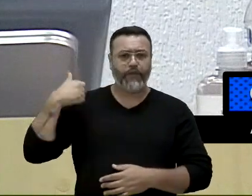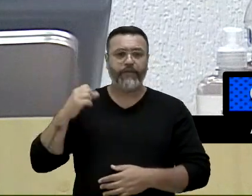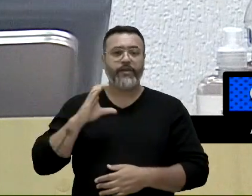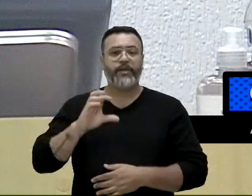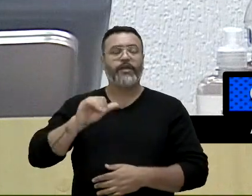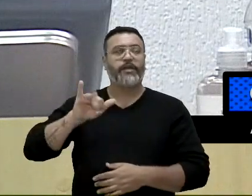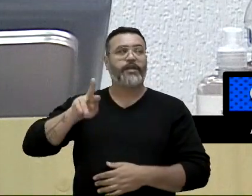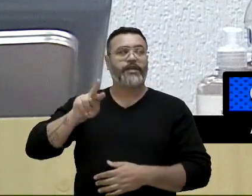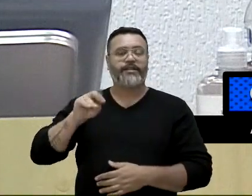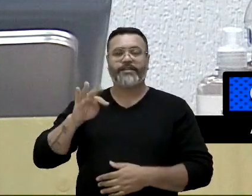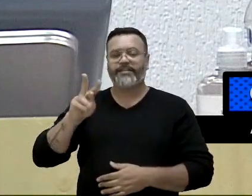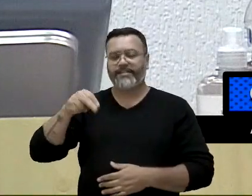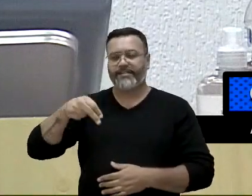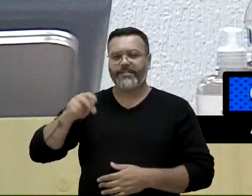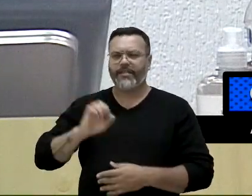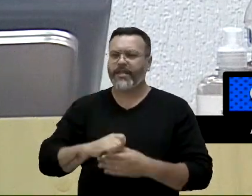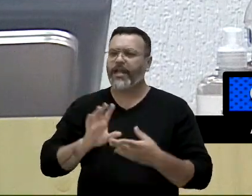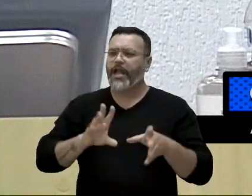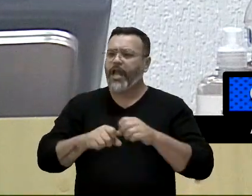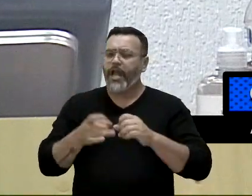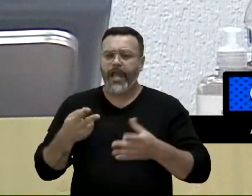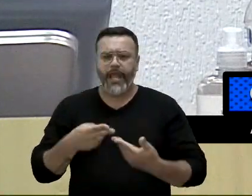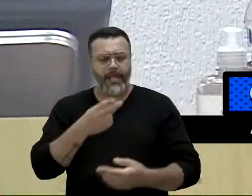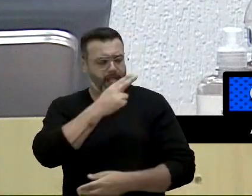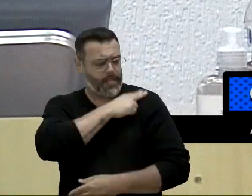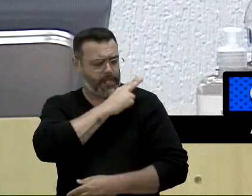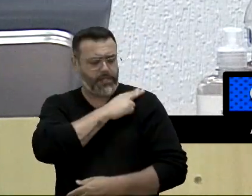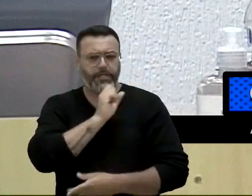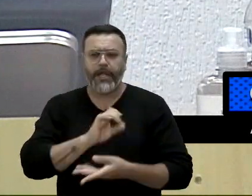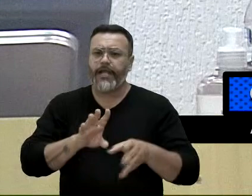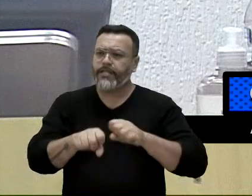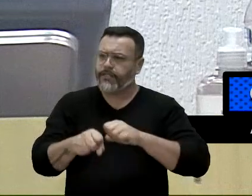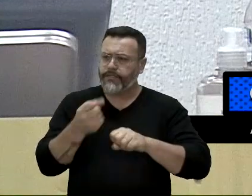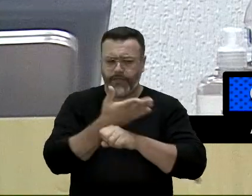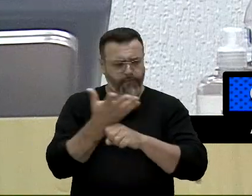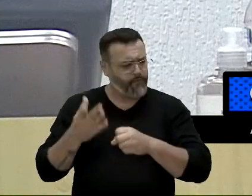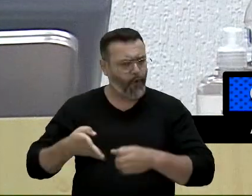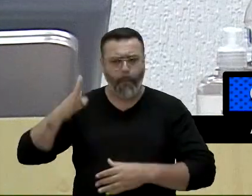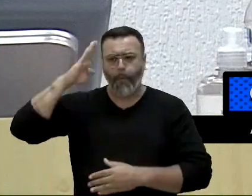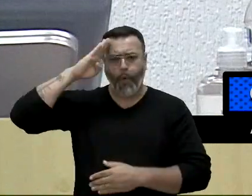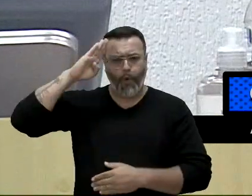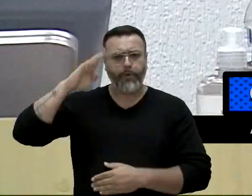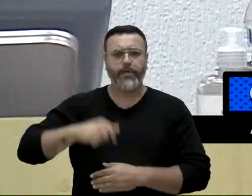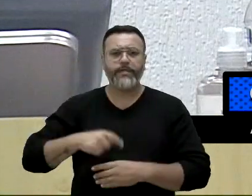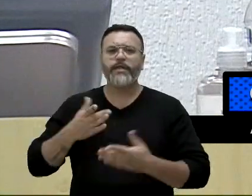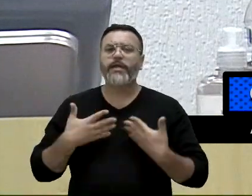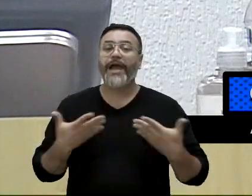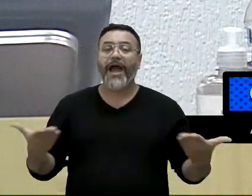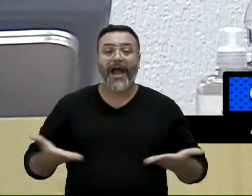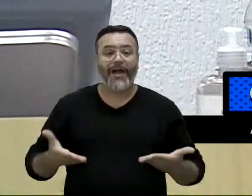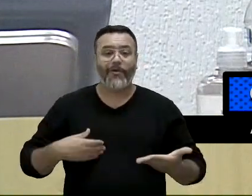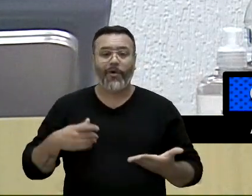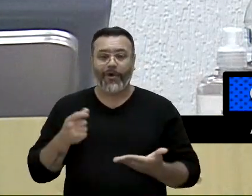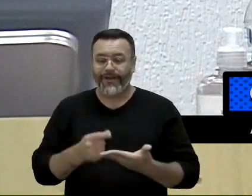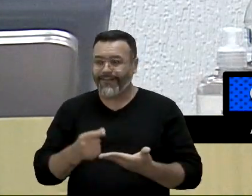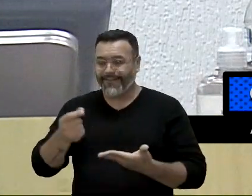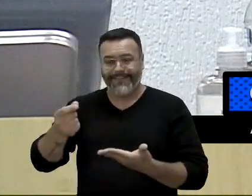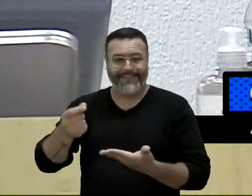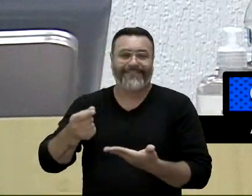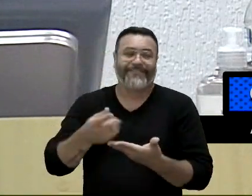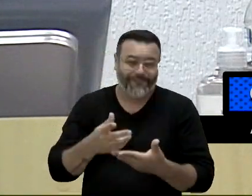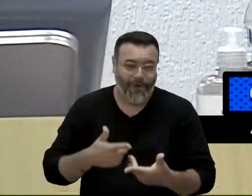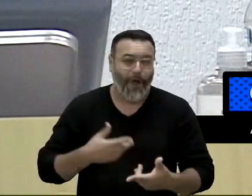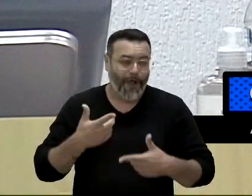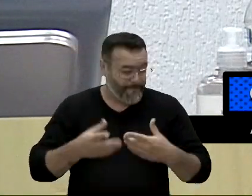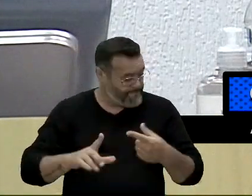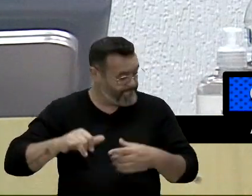Ele formou na AMAN, casou. Eu agradeci a Deus, missão cumprida. Agora eu vou curtir. Não durou 2 meses, eu engravidei da Manu